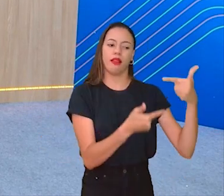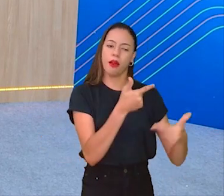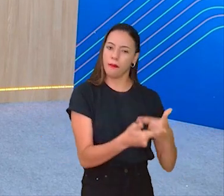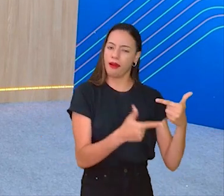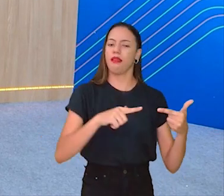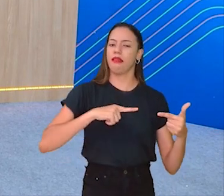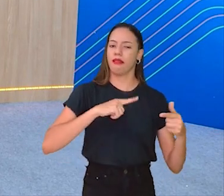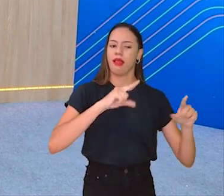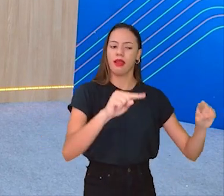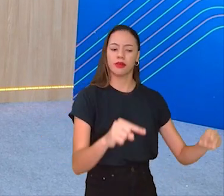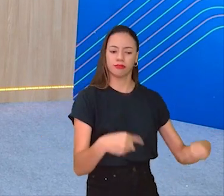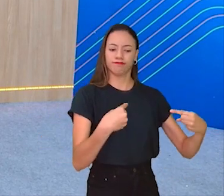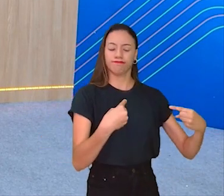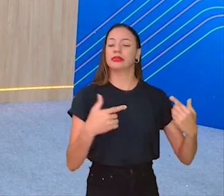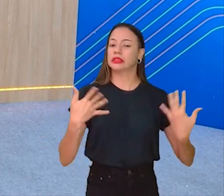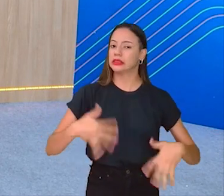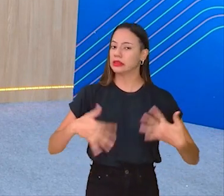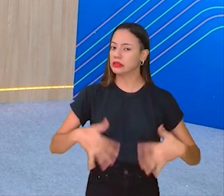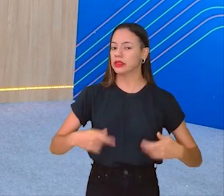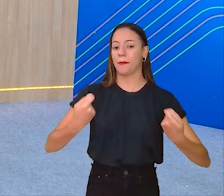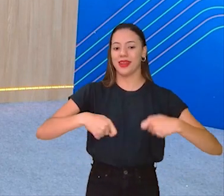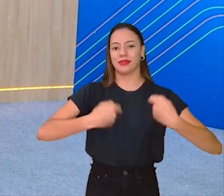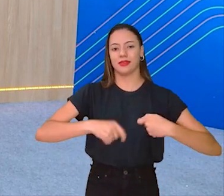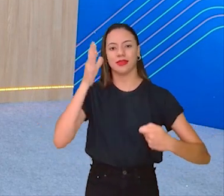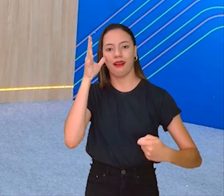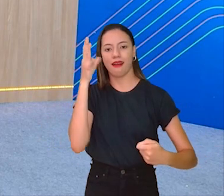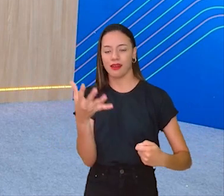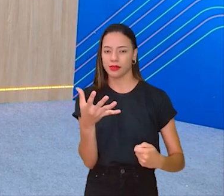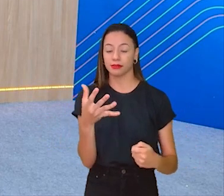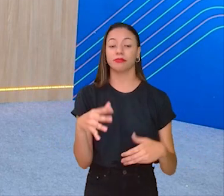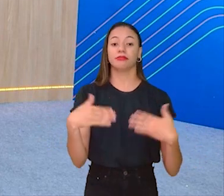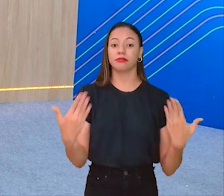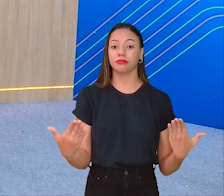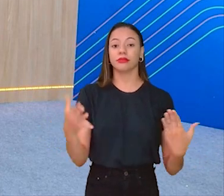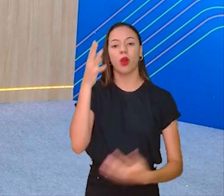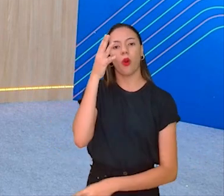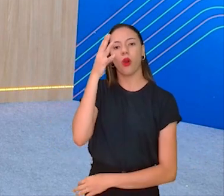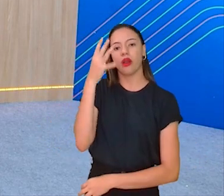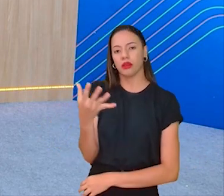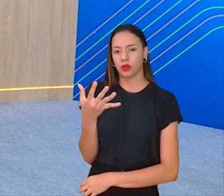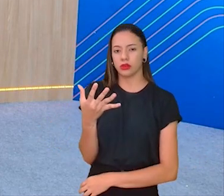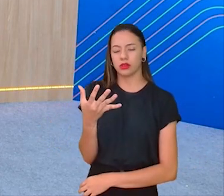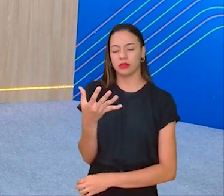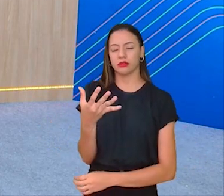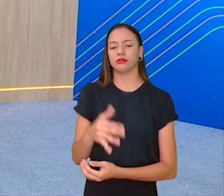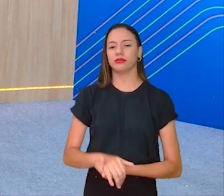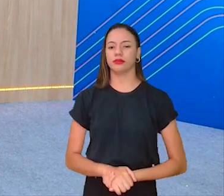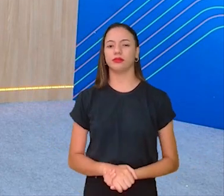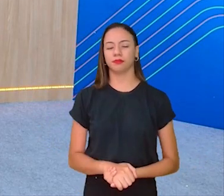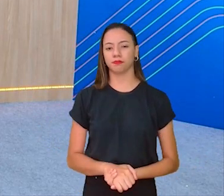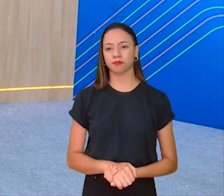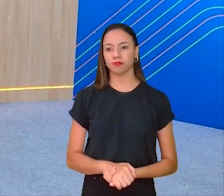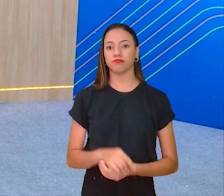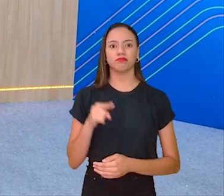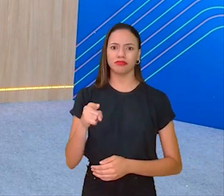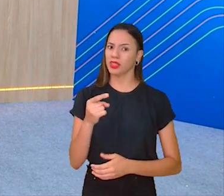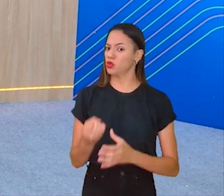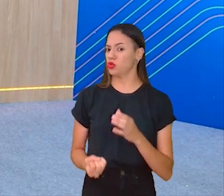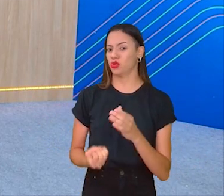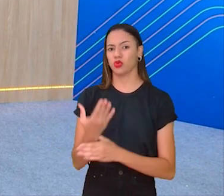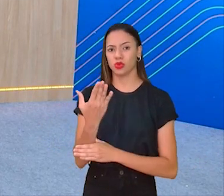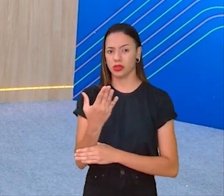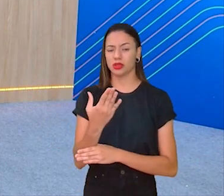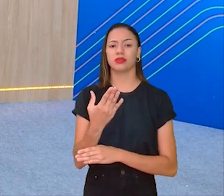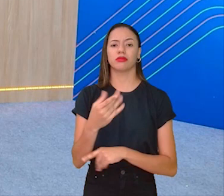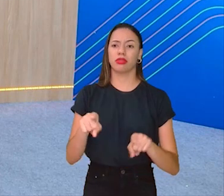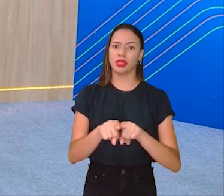exemplo, né? São desafios que precisam de soluções. Então essas soluções, né? Elas vão surgir também